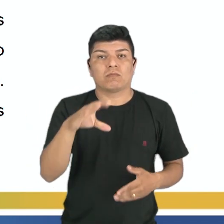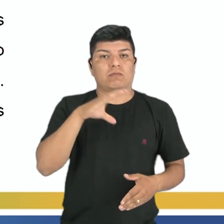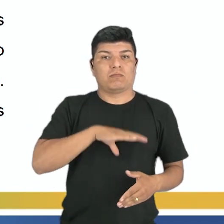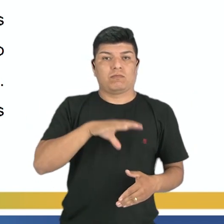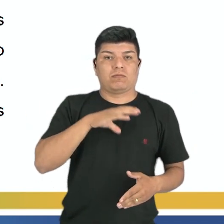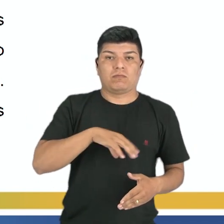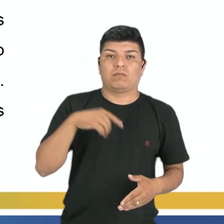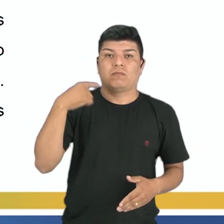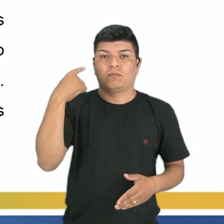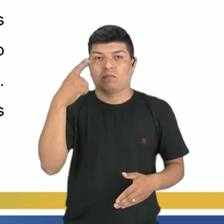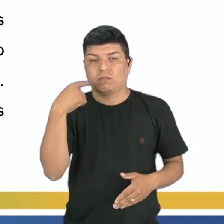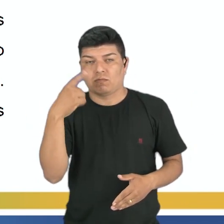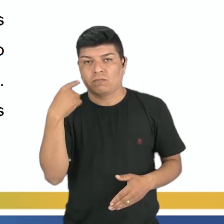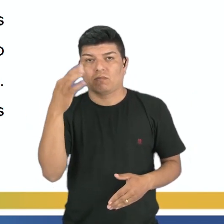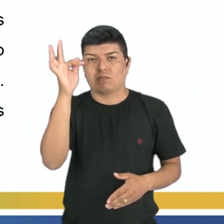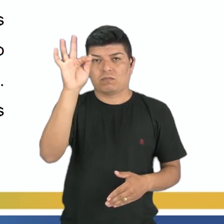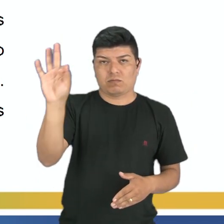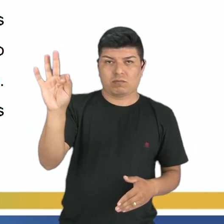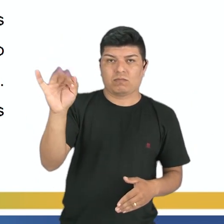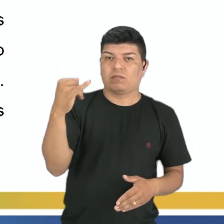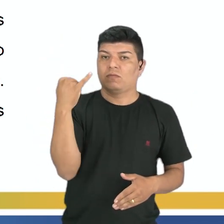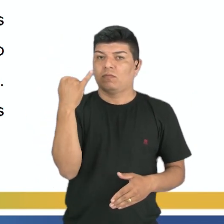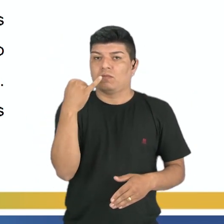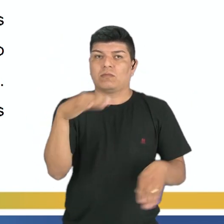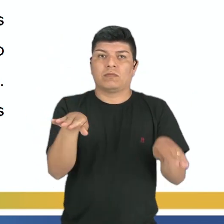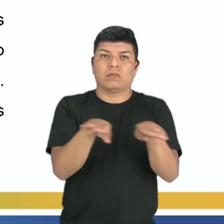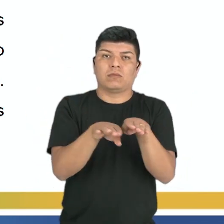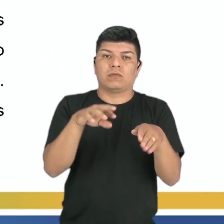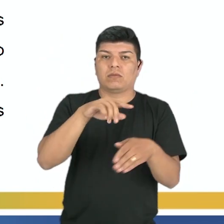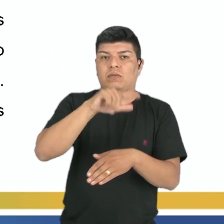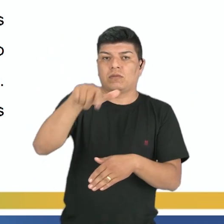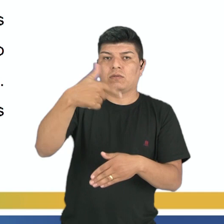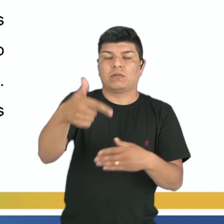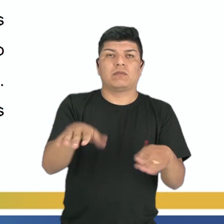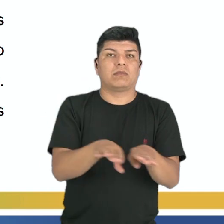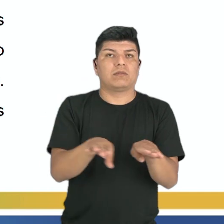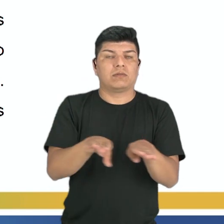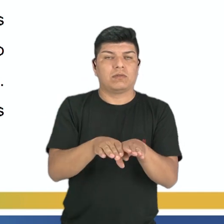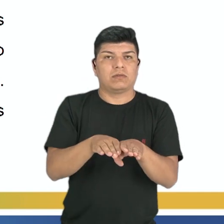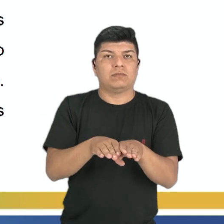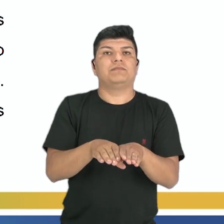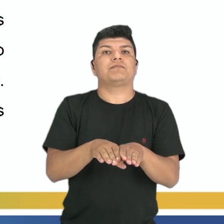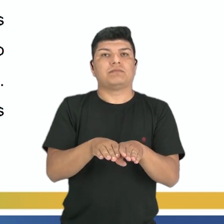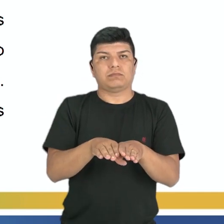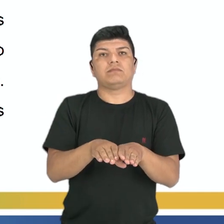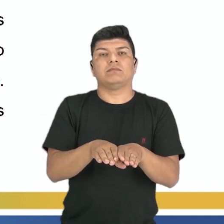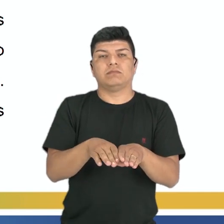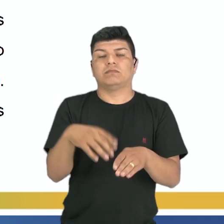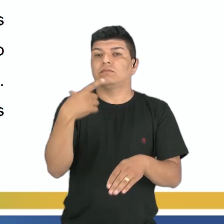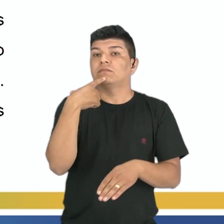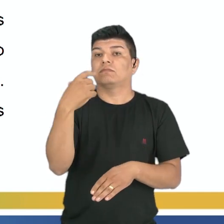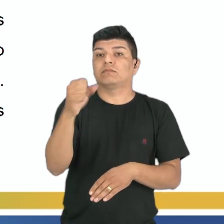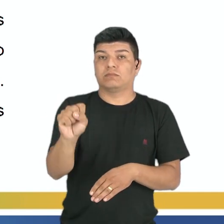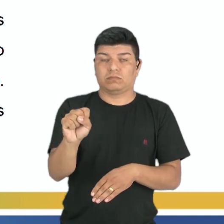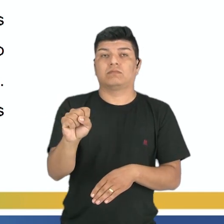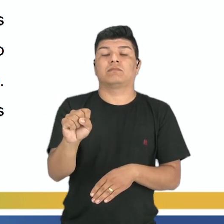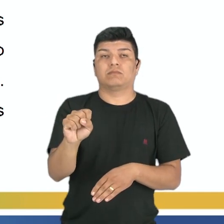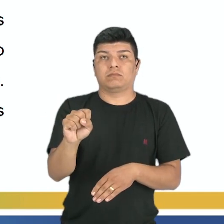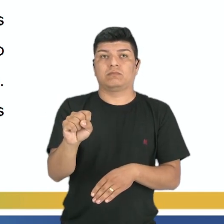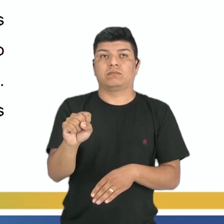português, o espanhol, o francês, o italiano e outras, né, pessoal? Que nós vamos ter também as línguas